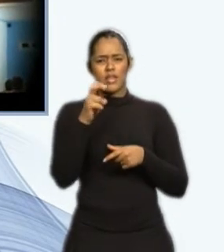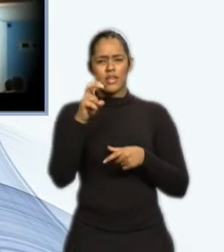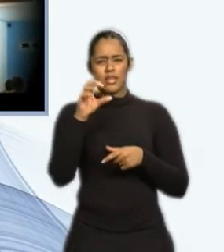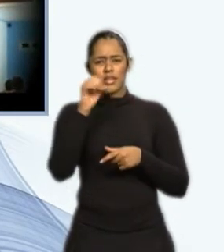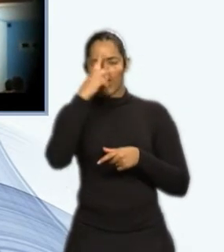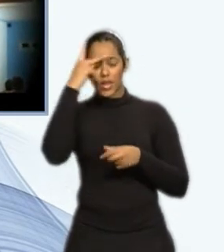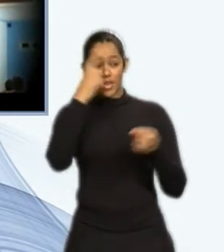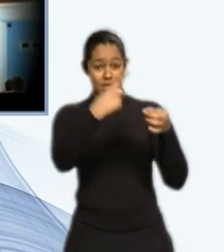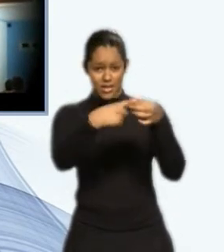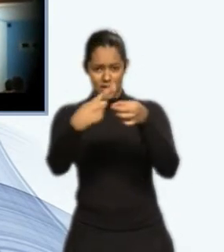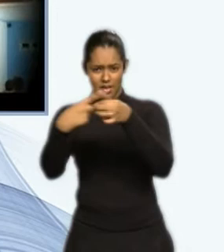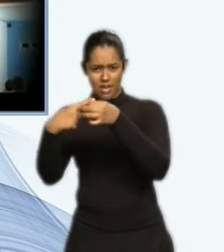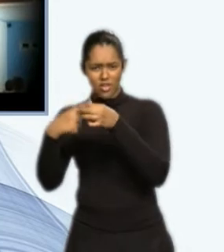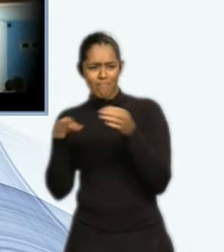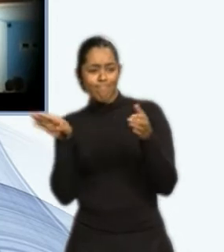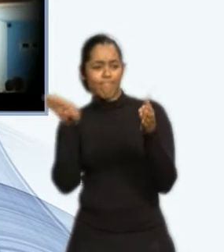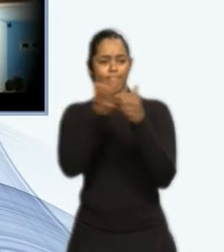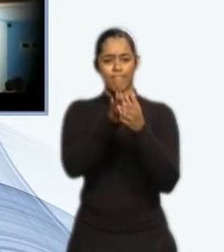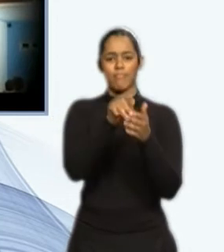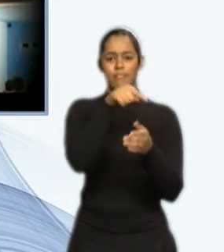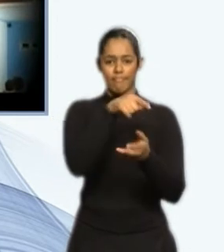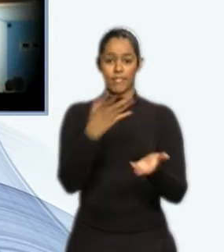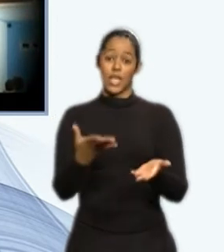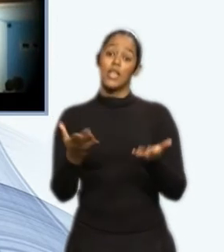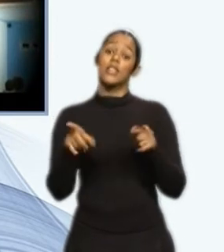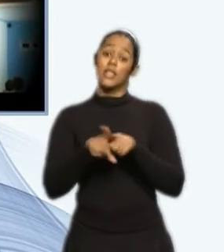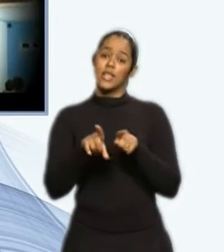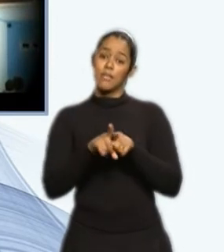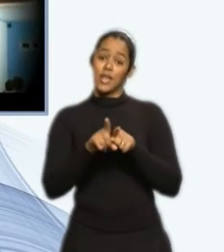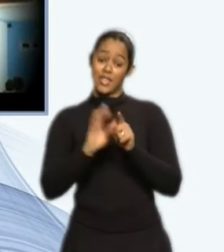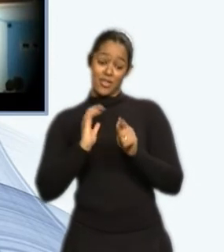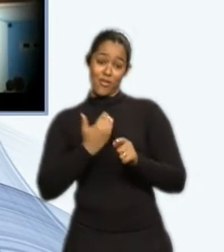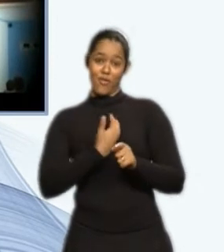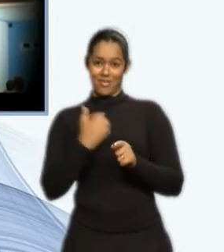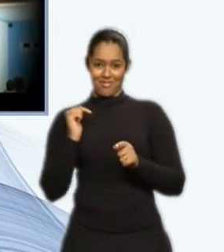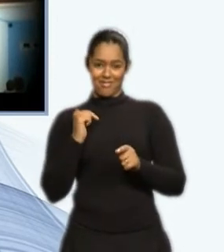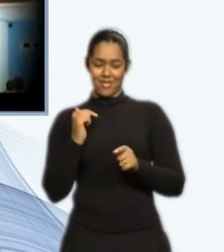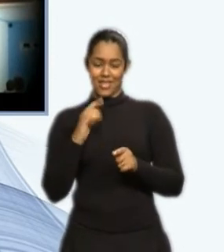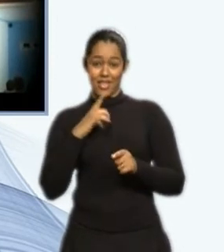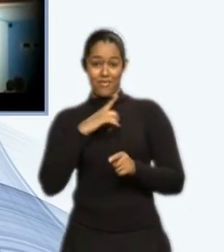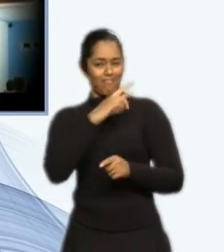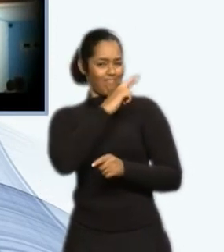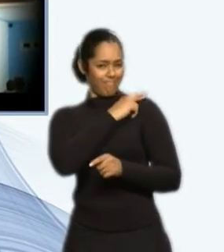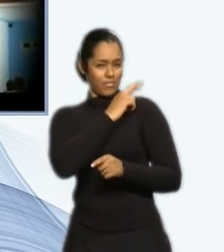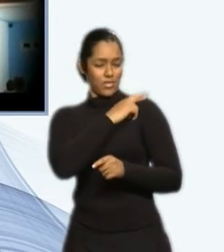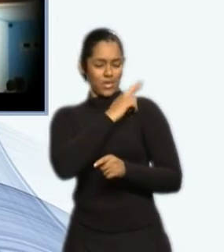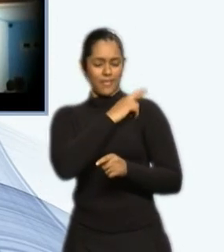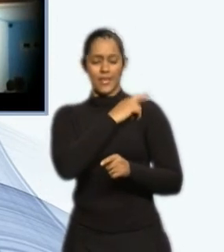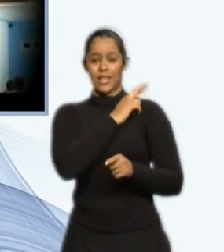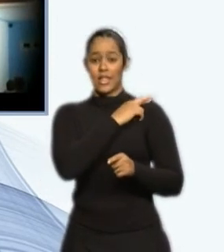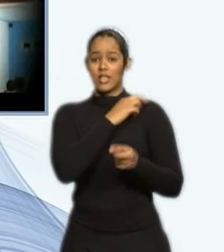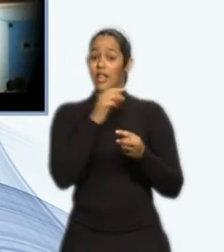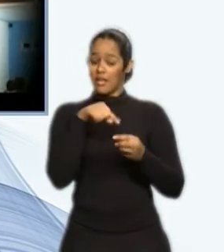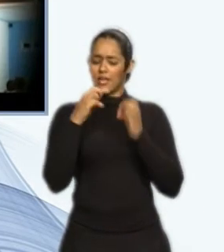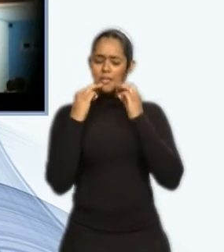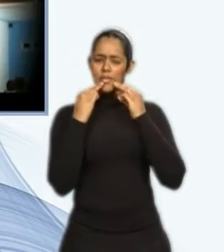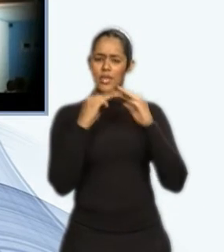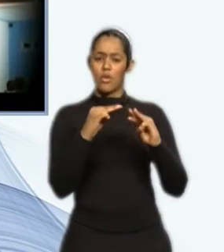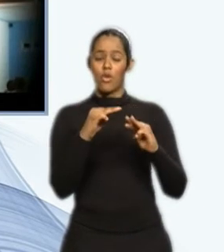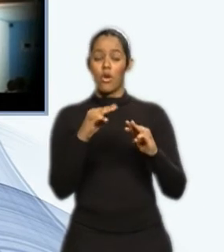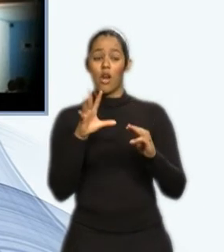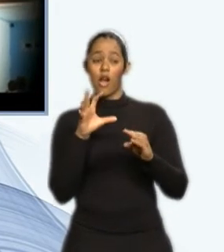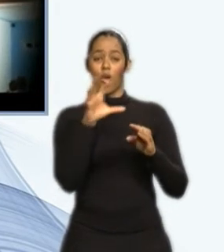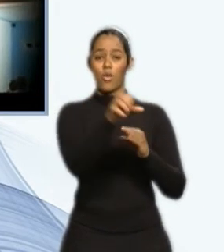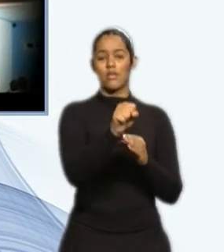650 cidades dentro do Nordeste. E coube para a gente a maravilhosa missão de